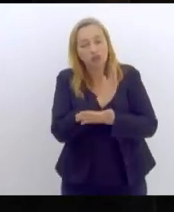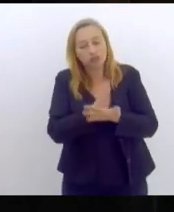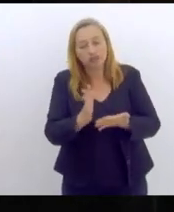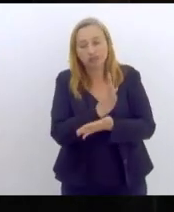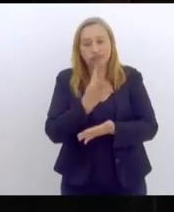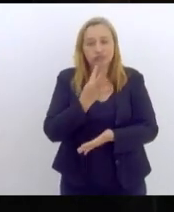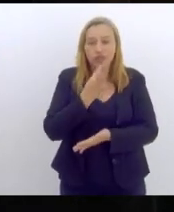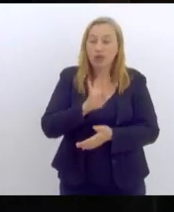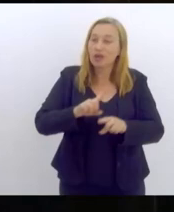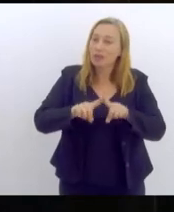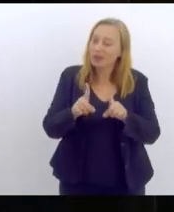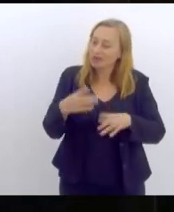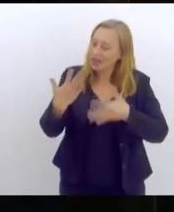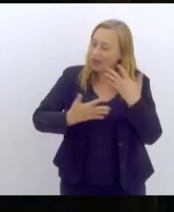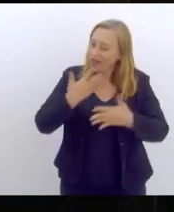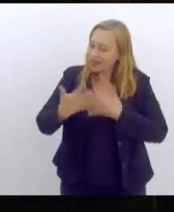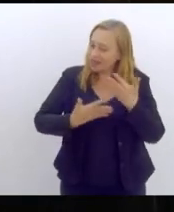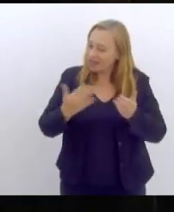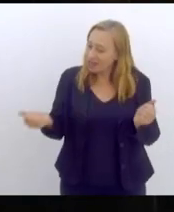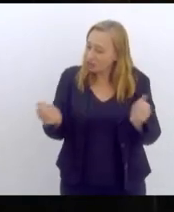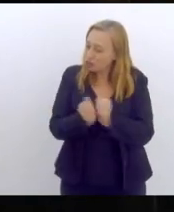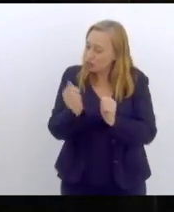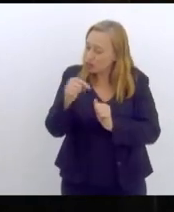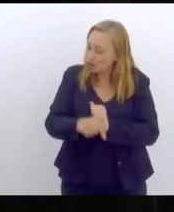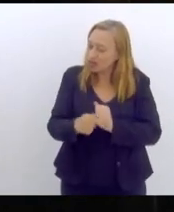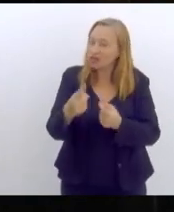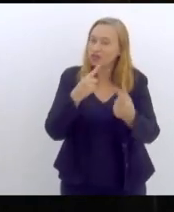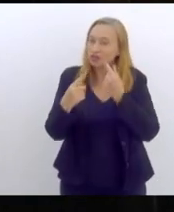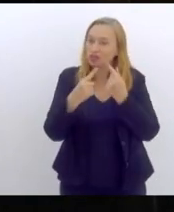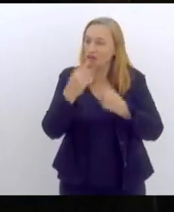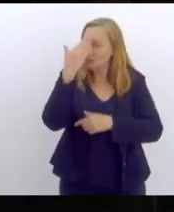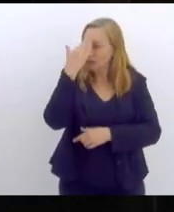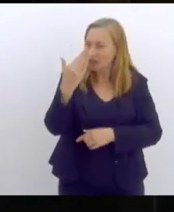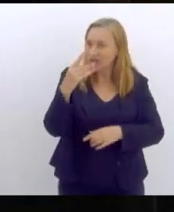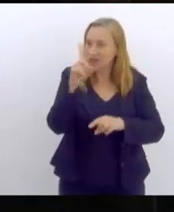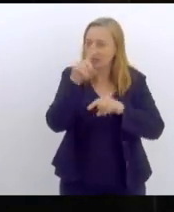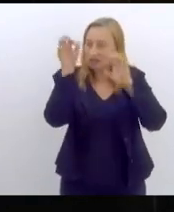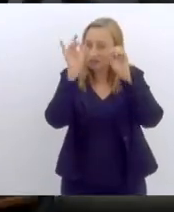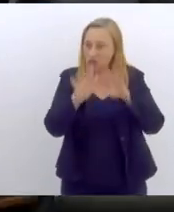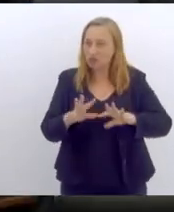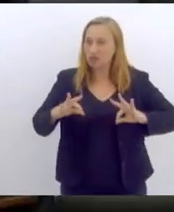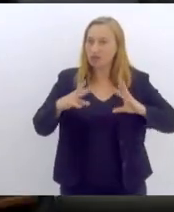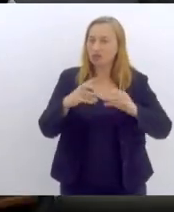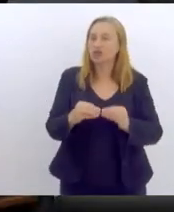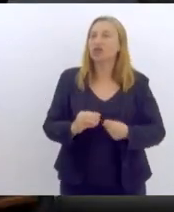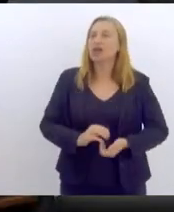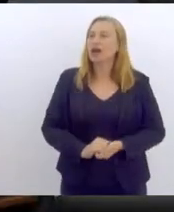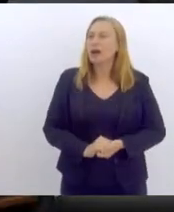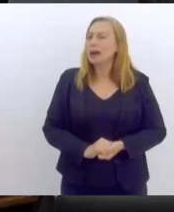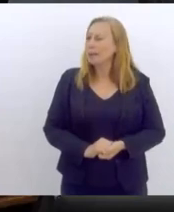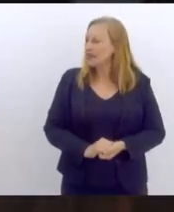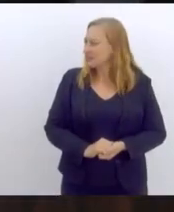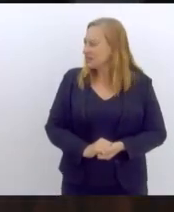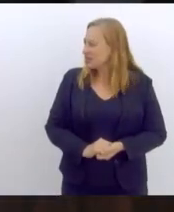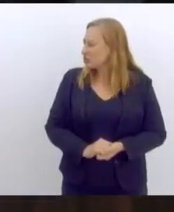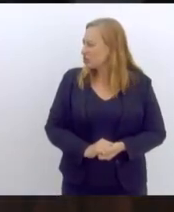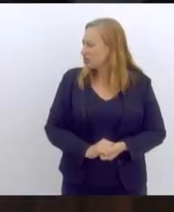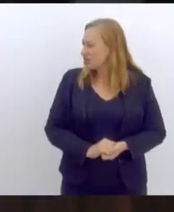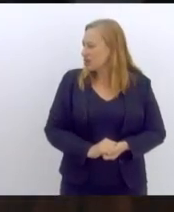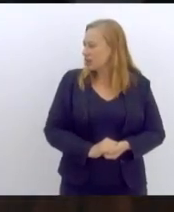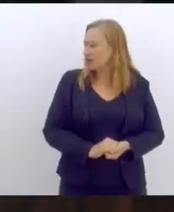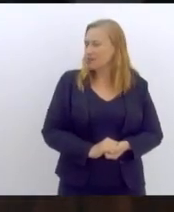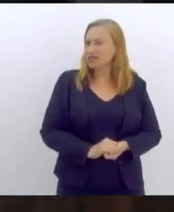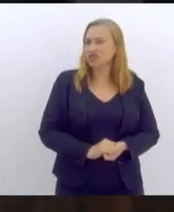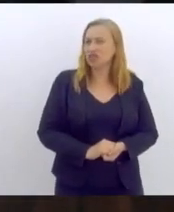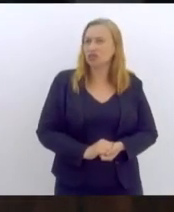teremos o prazer de estarmos juntos aqui nas discussões. Muito obrigado, Deus abençoe a todos. Para discutir, deputado